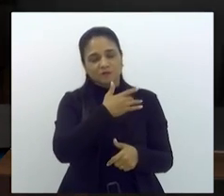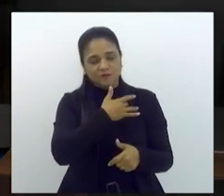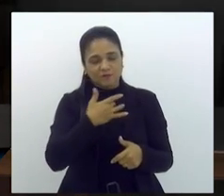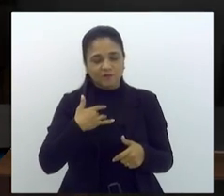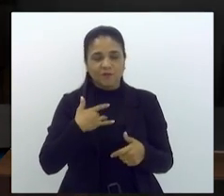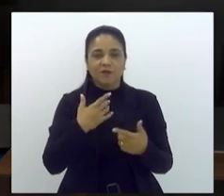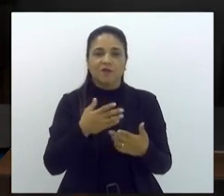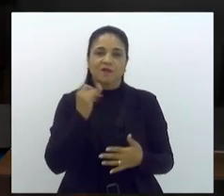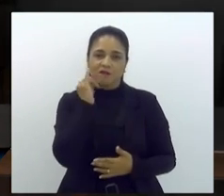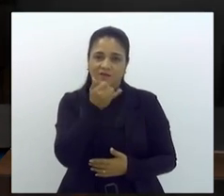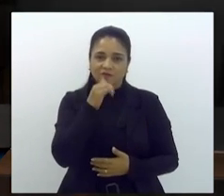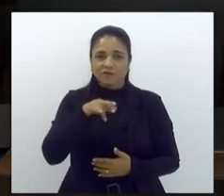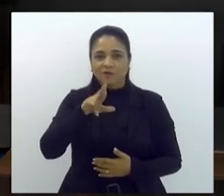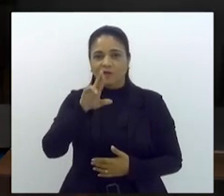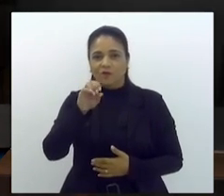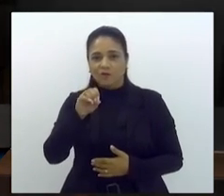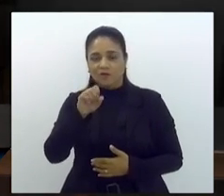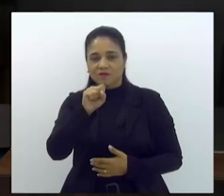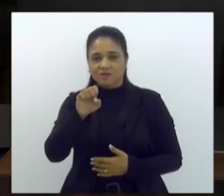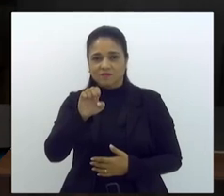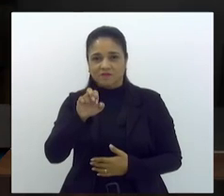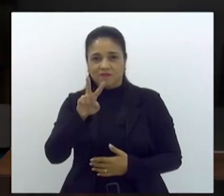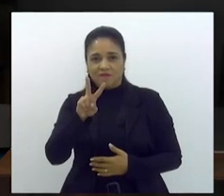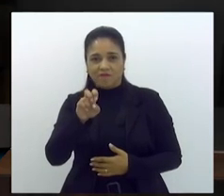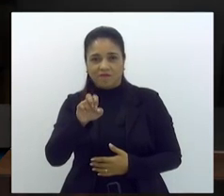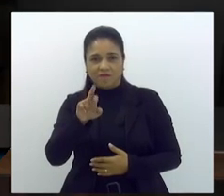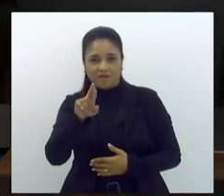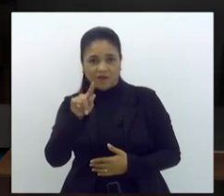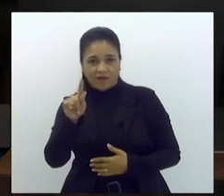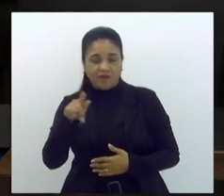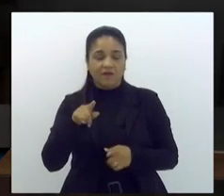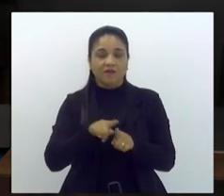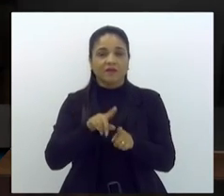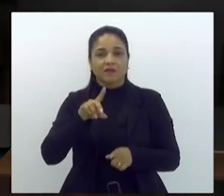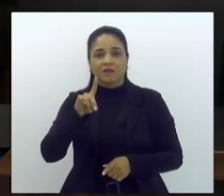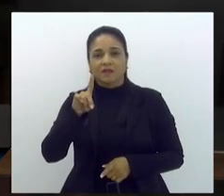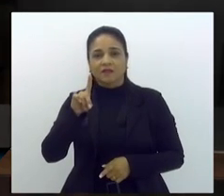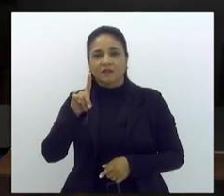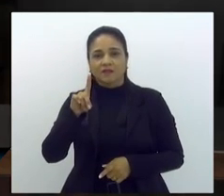relatores deputados Rosemberg Reis É só apertar